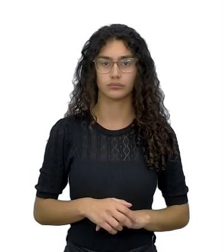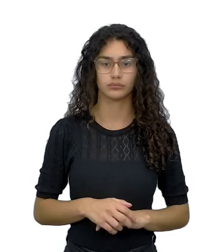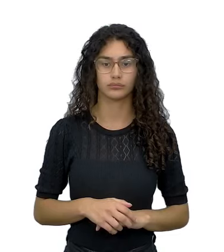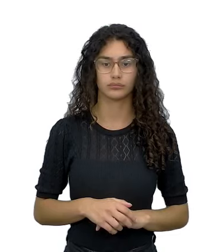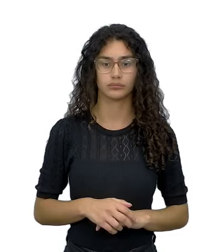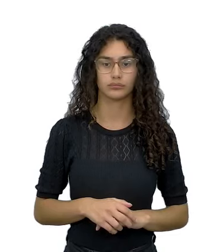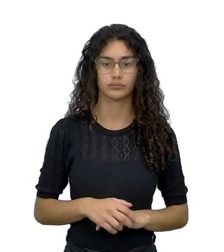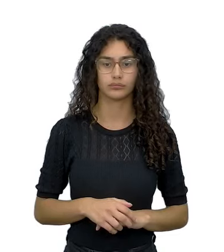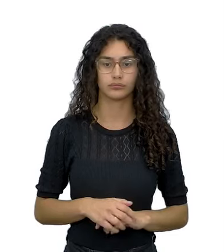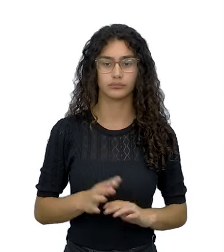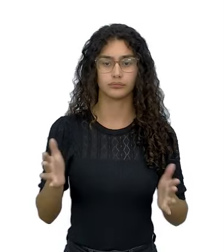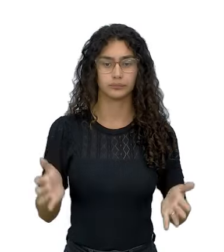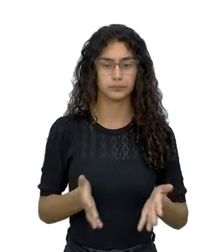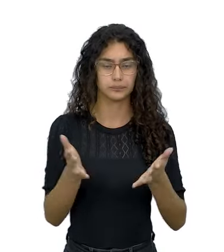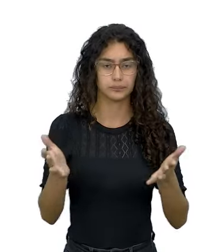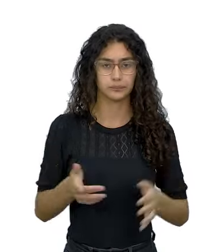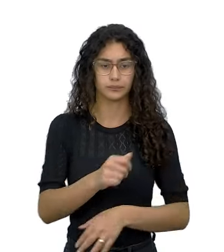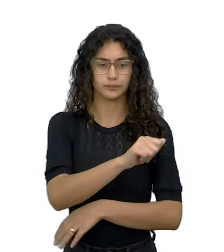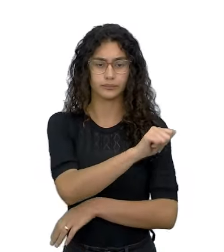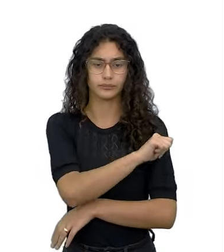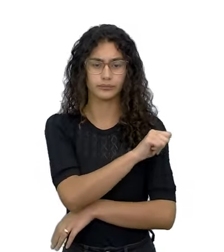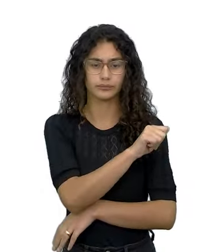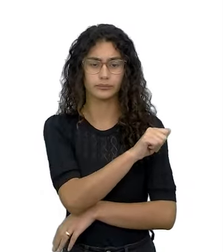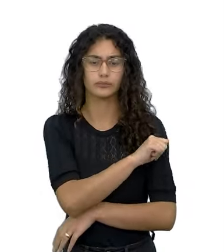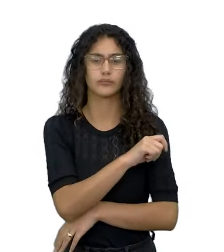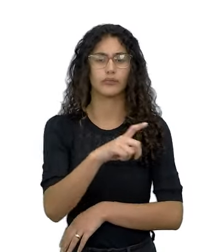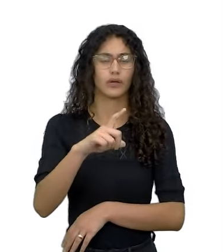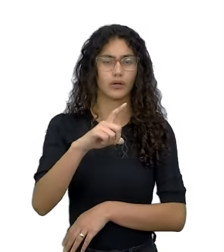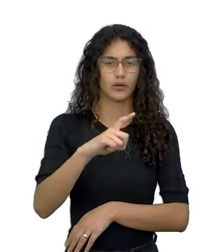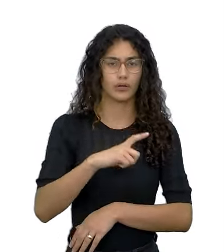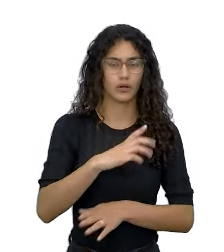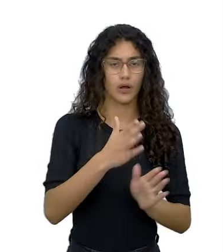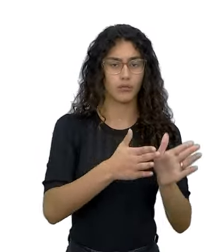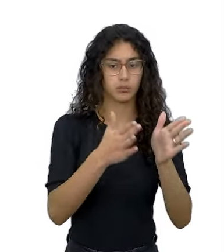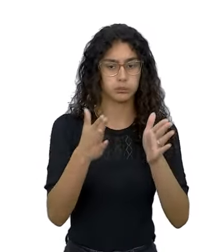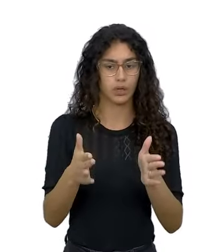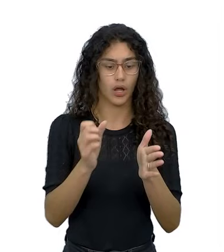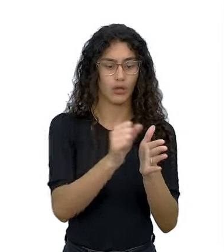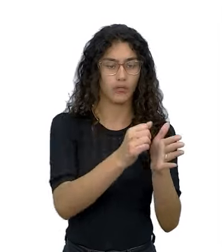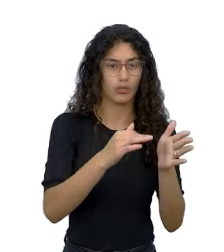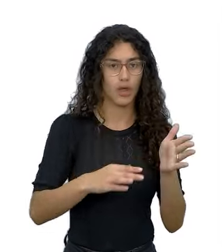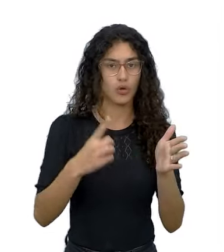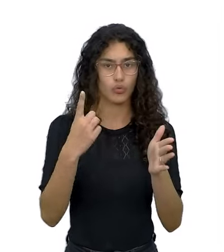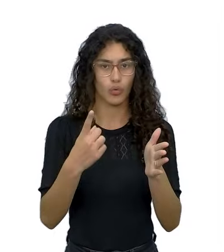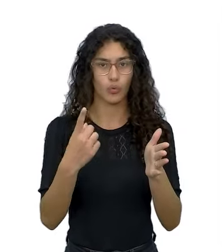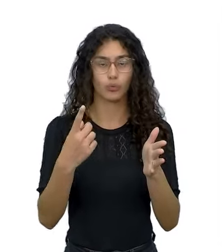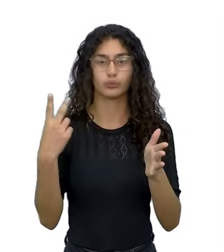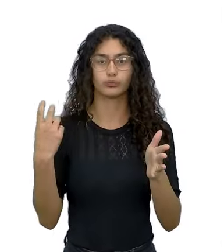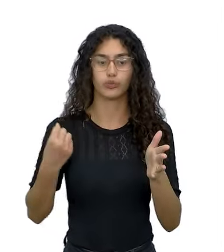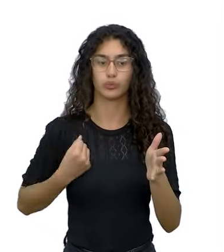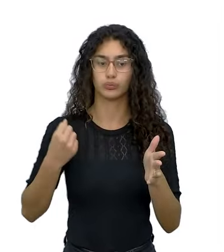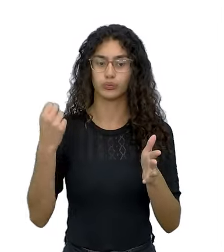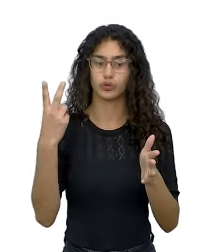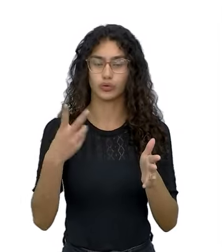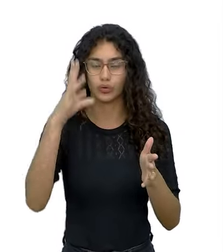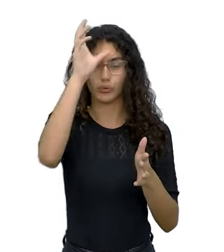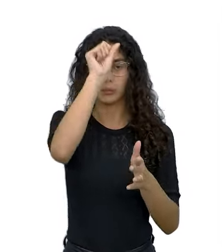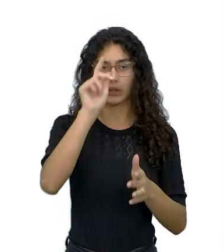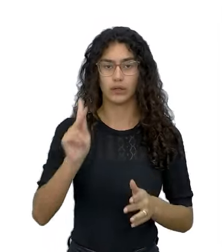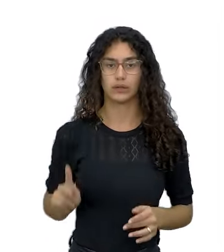os estudantes, a partir dos gêneros textuais da sequência de atividades 1, volume 2, do Aprender